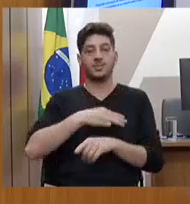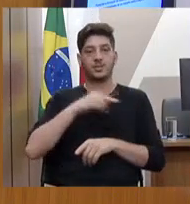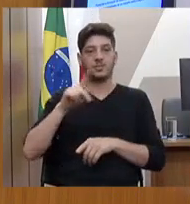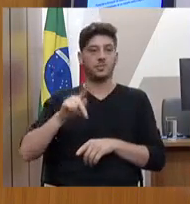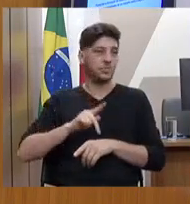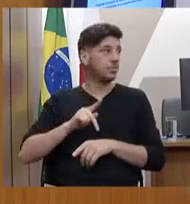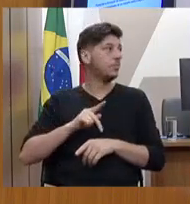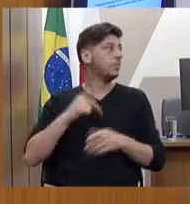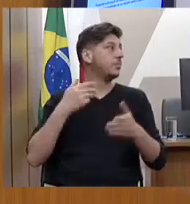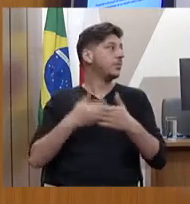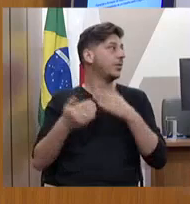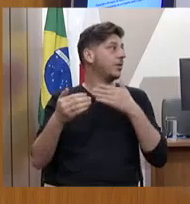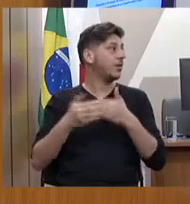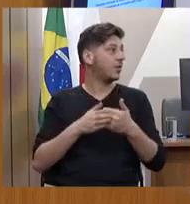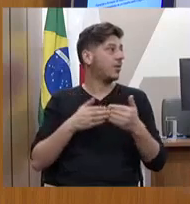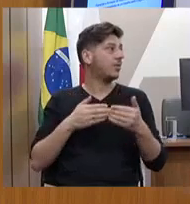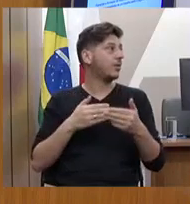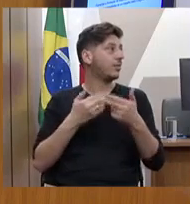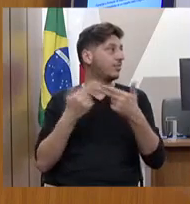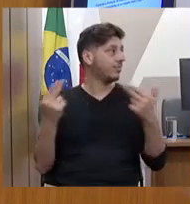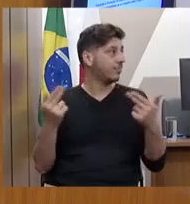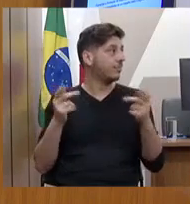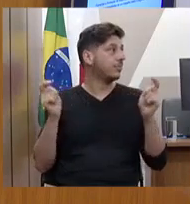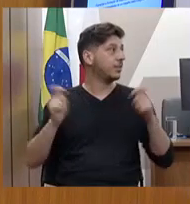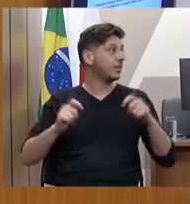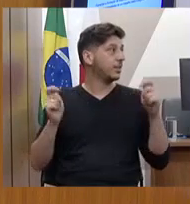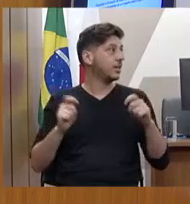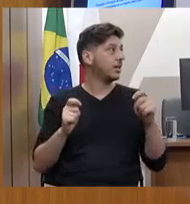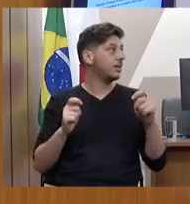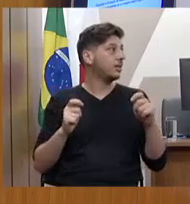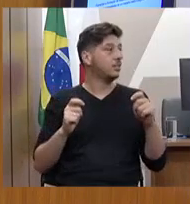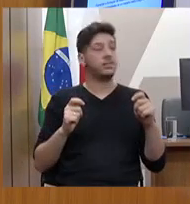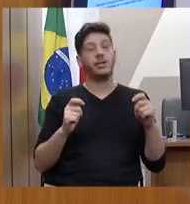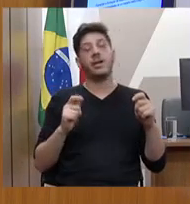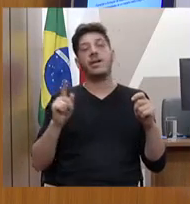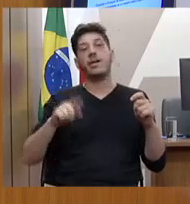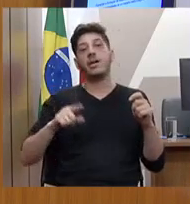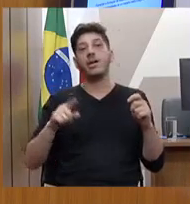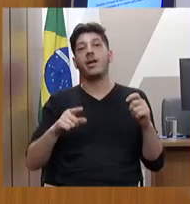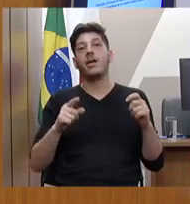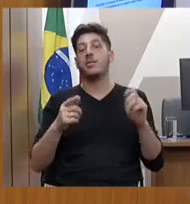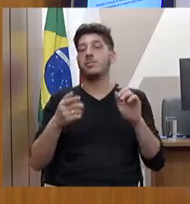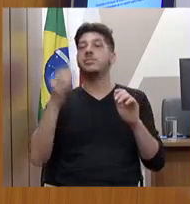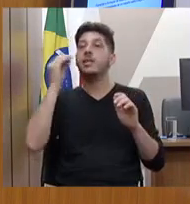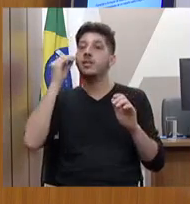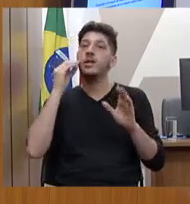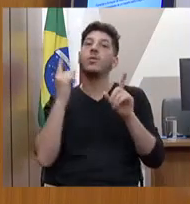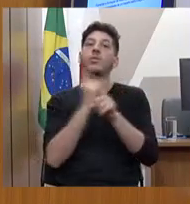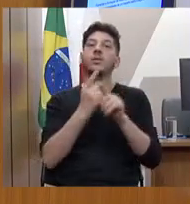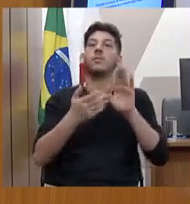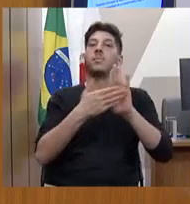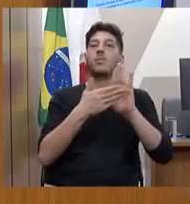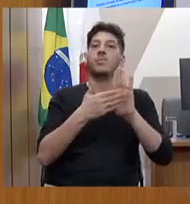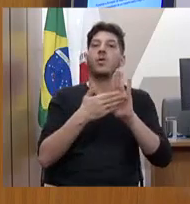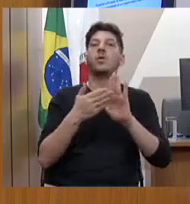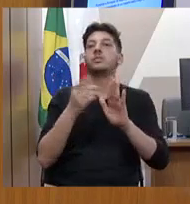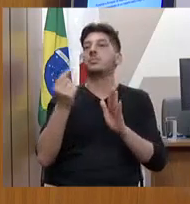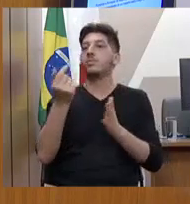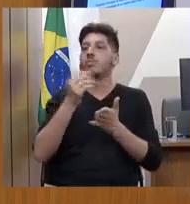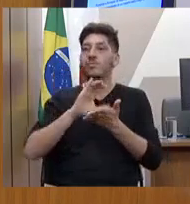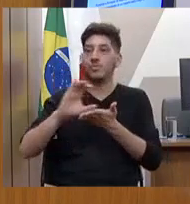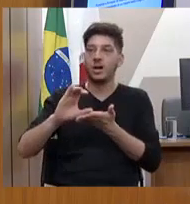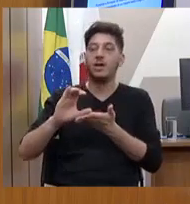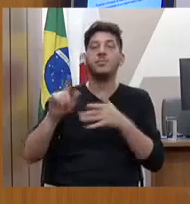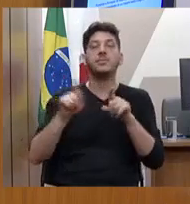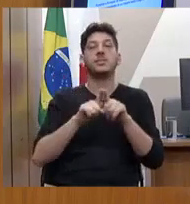disposição para que sejam trazidas é opções de né de propostas para que as verbas de taque as